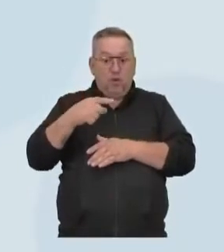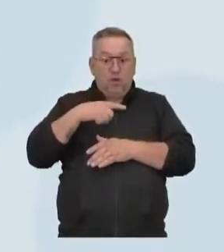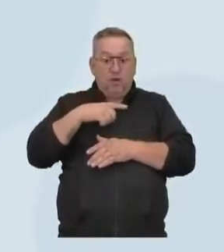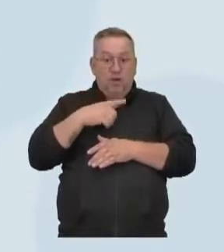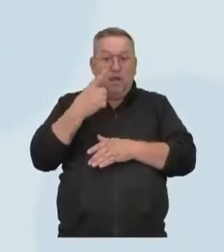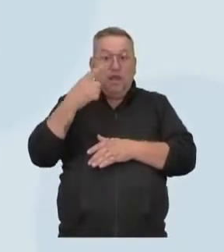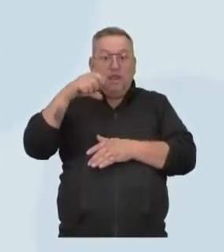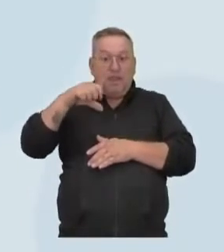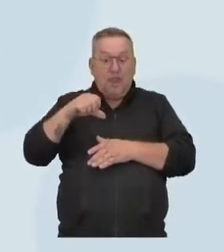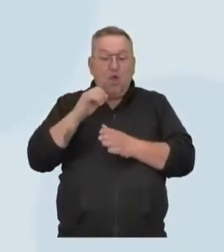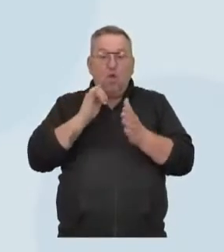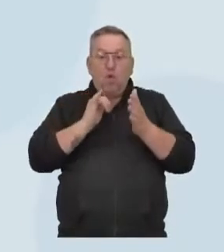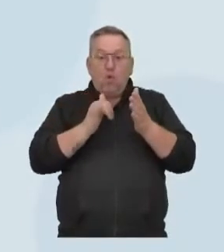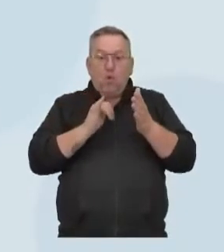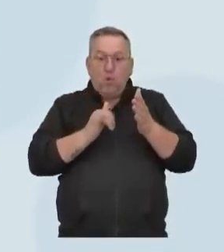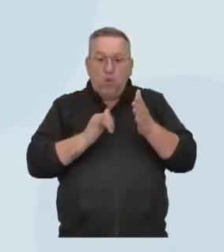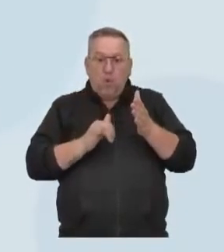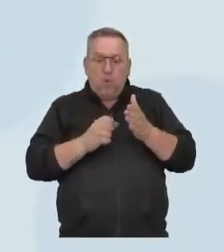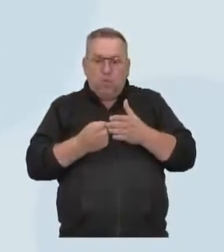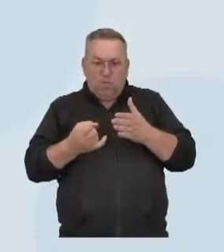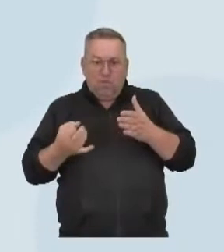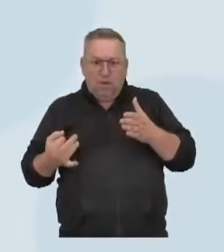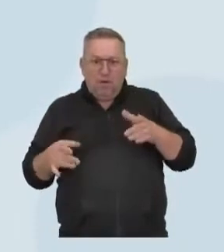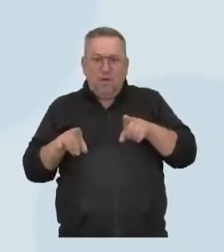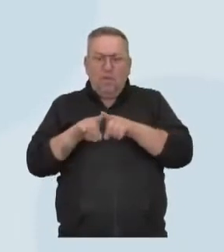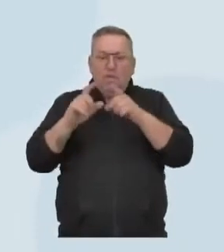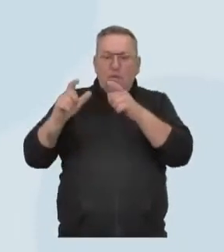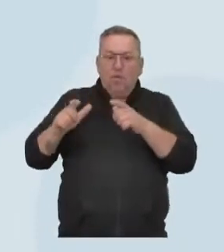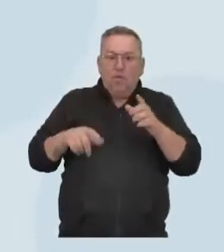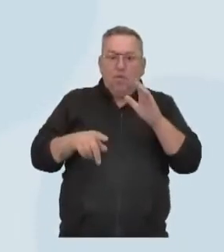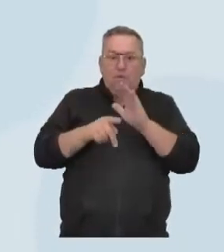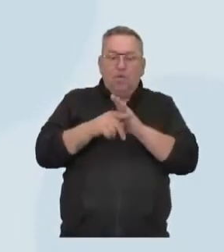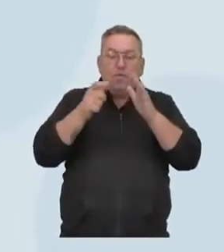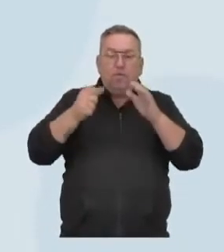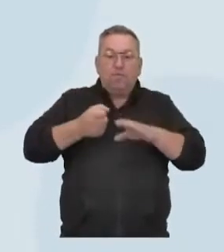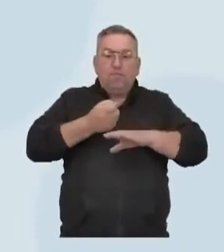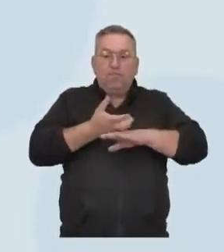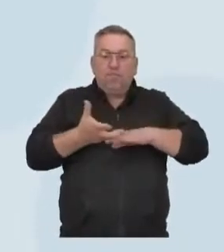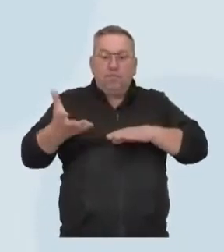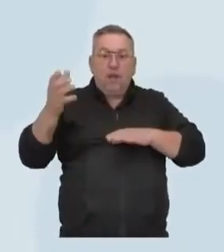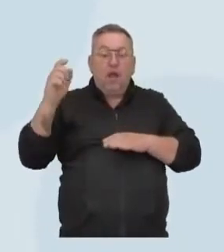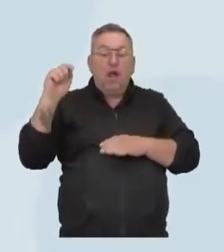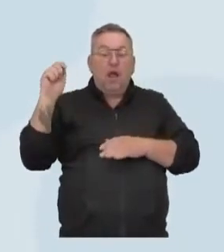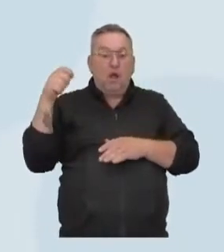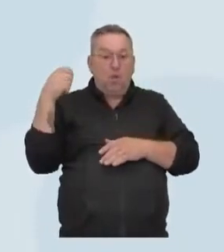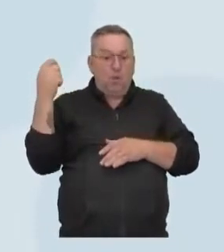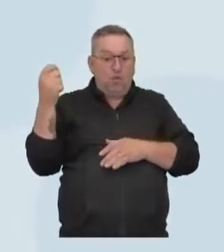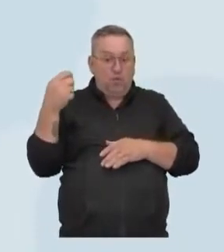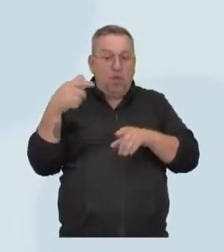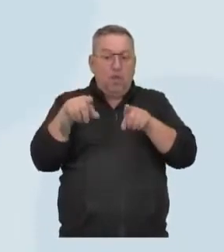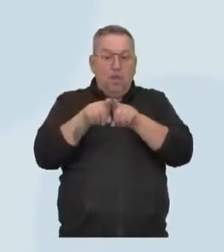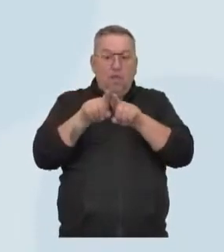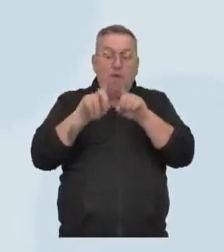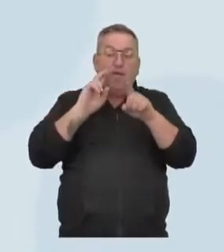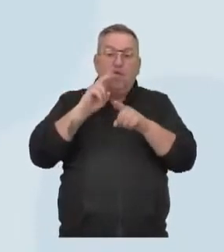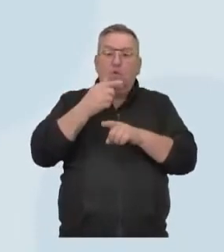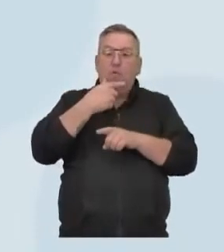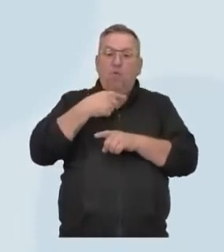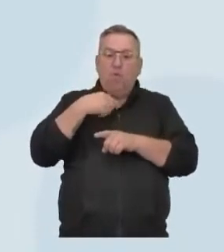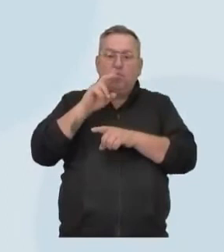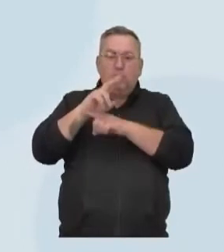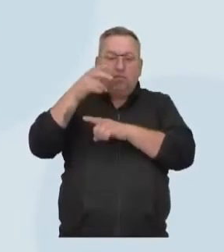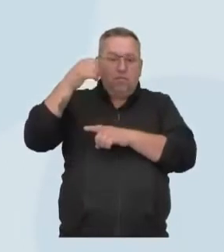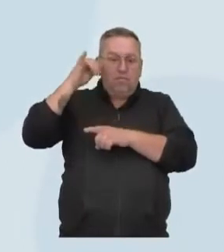19 contos, os quais se desenvolvem em ambientação no Pampa Gaúcho. As histórias são contadas por um velho vaqueiro, chamado